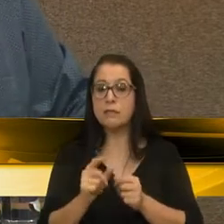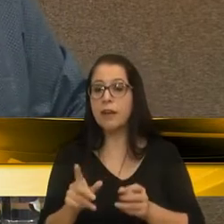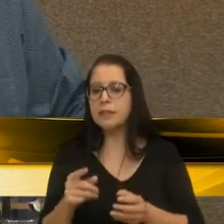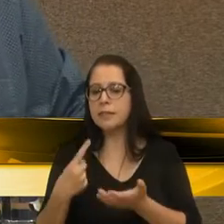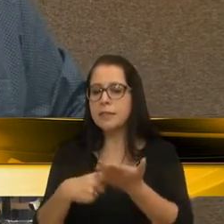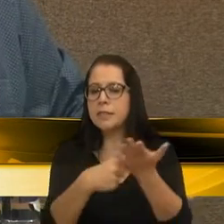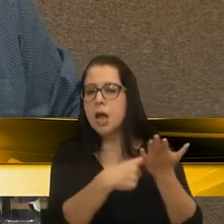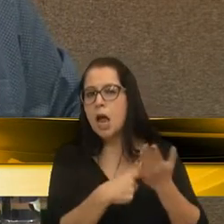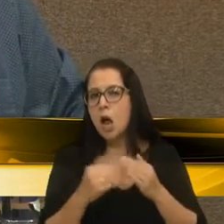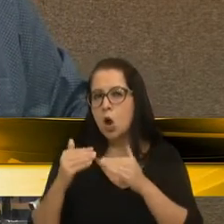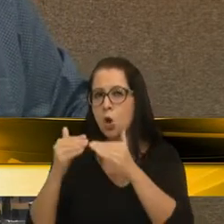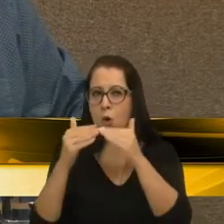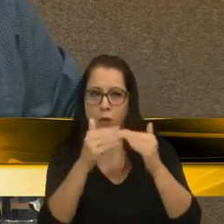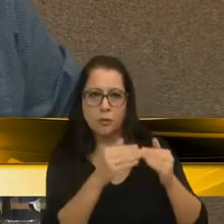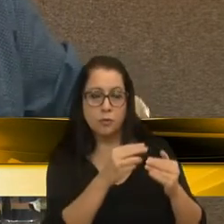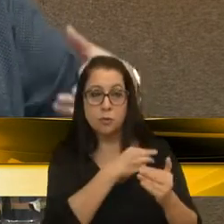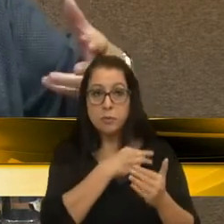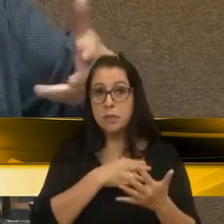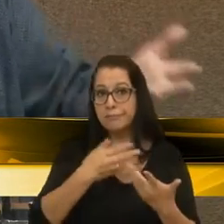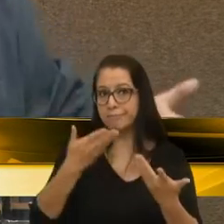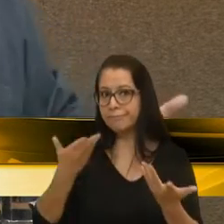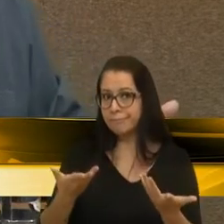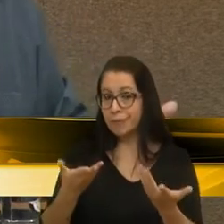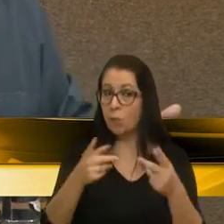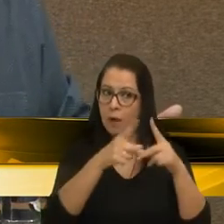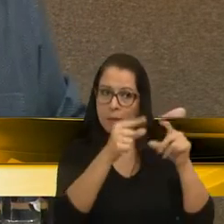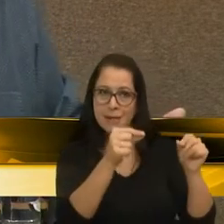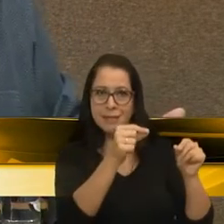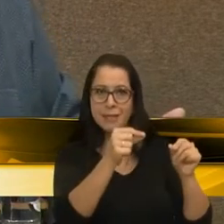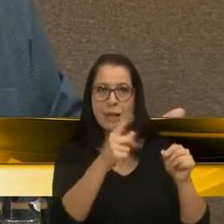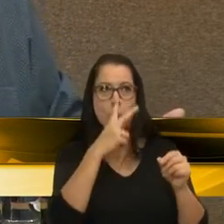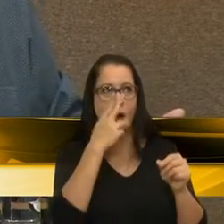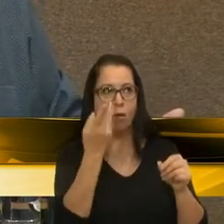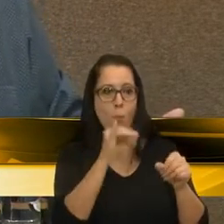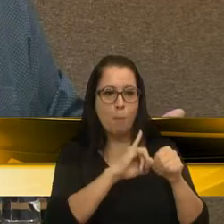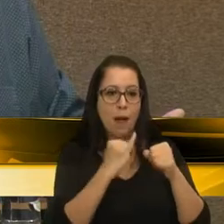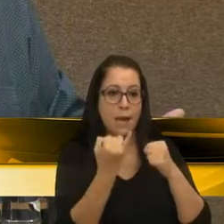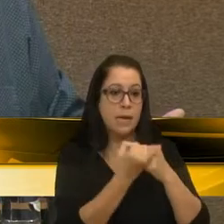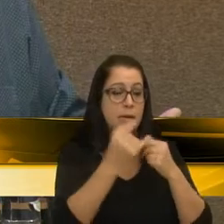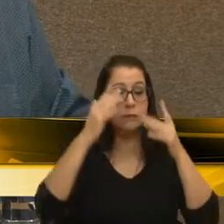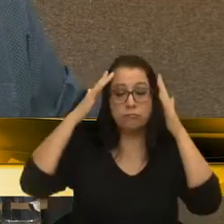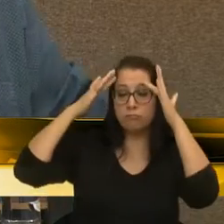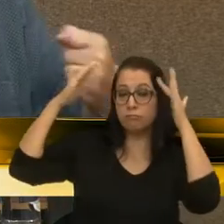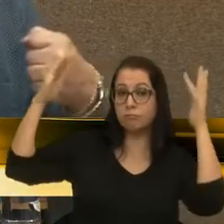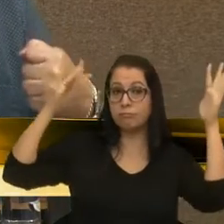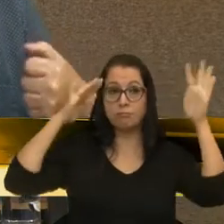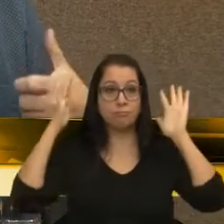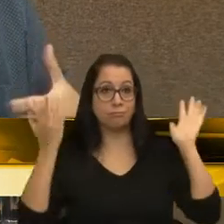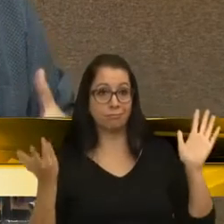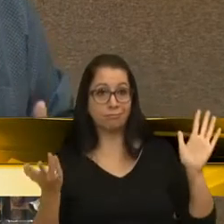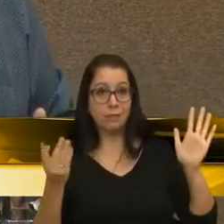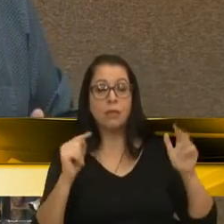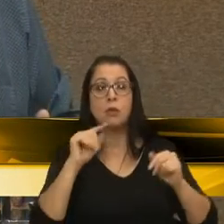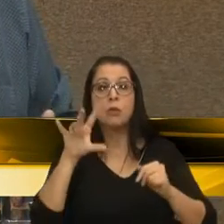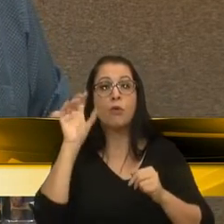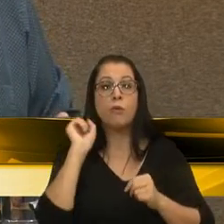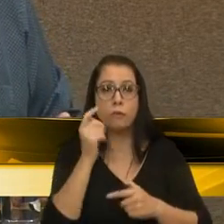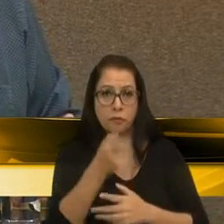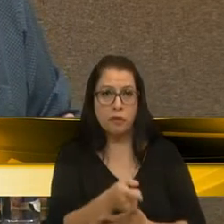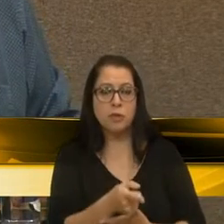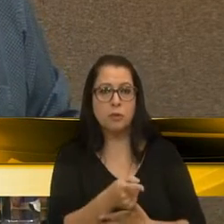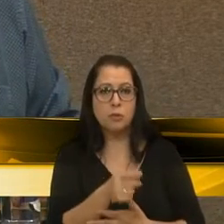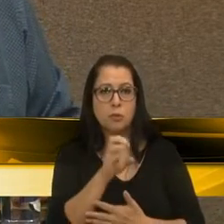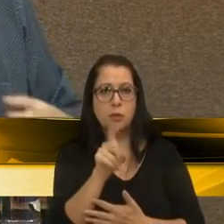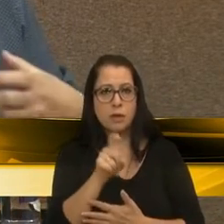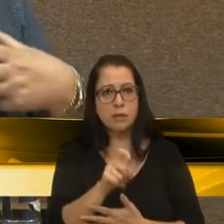ministros, né? Então, Brasília é a ilha da fantasia, né? A ilha da fantasia. Eu estava ouvindo o